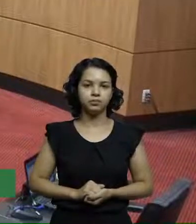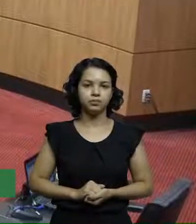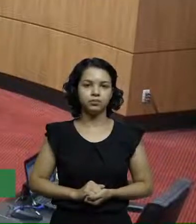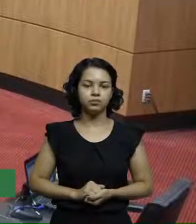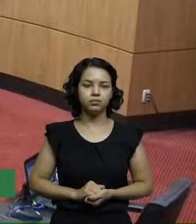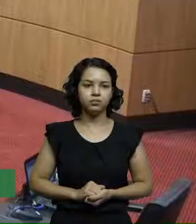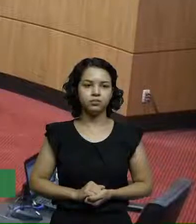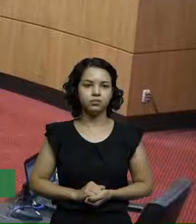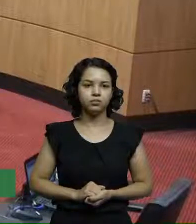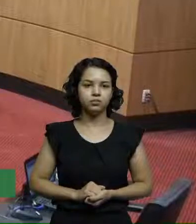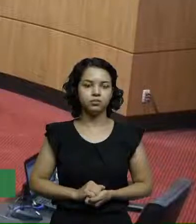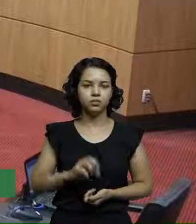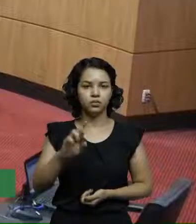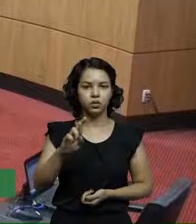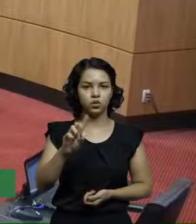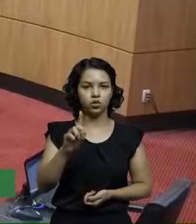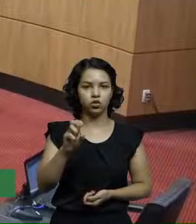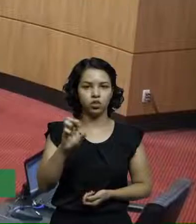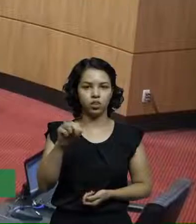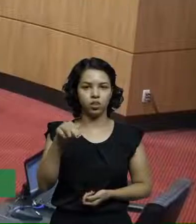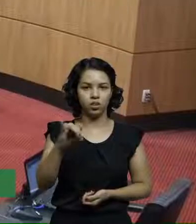senhor Rudinei Floriano.